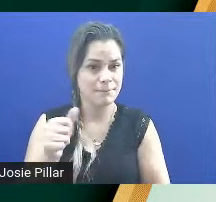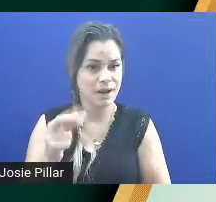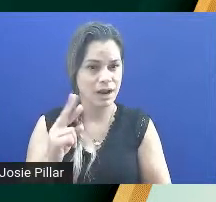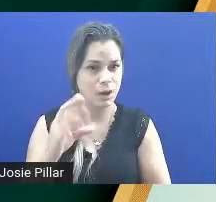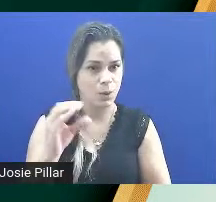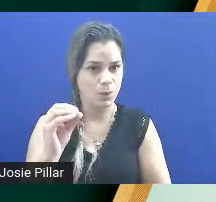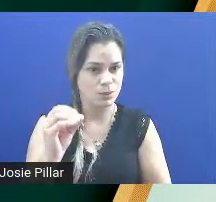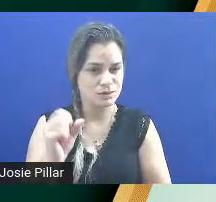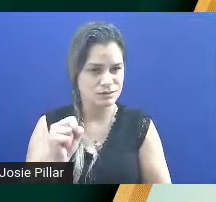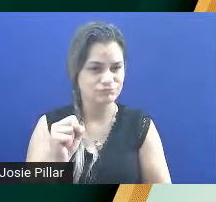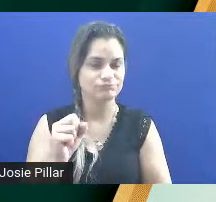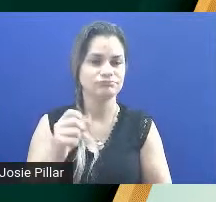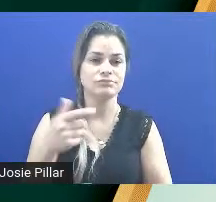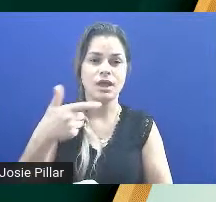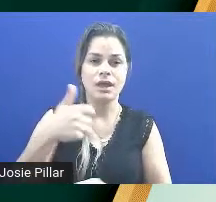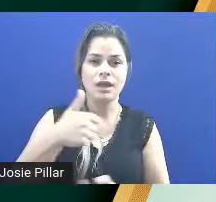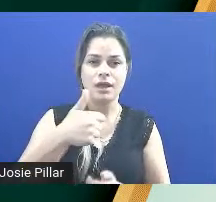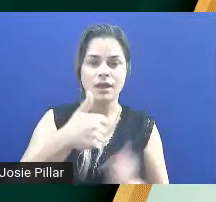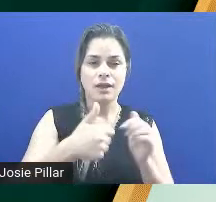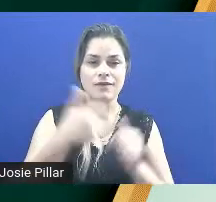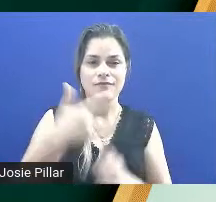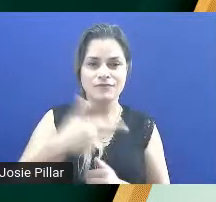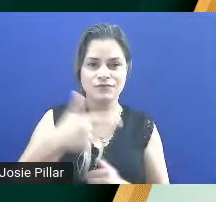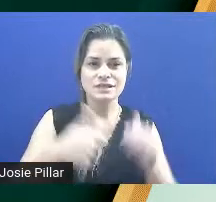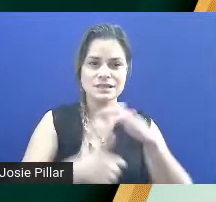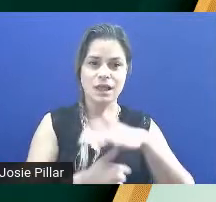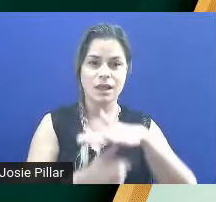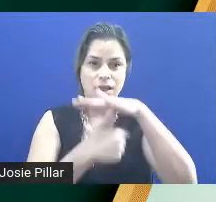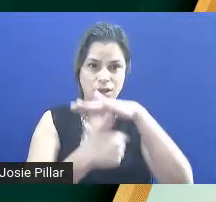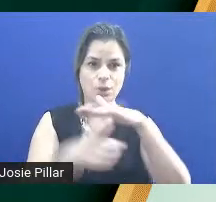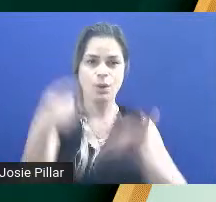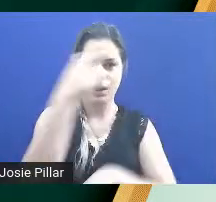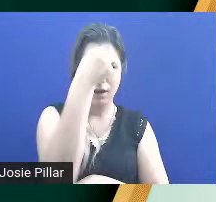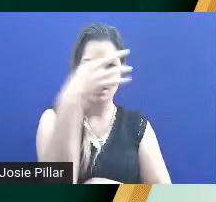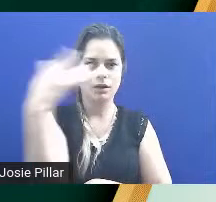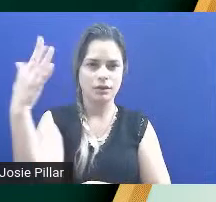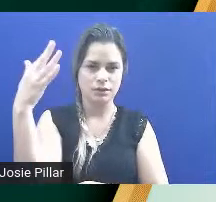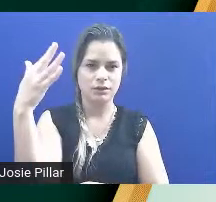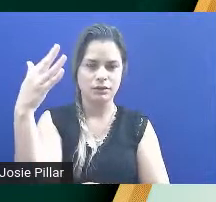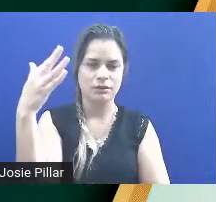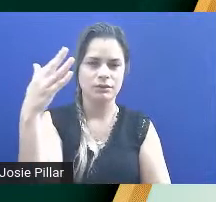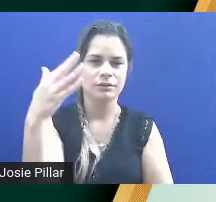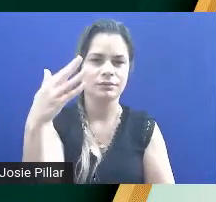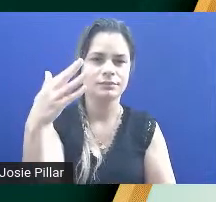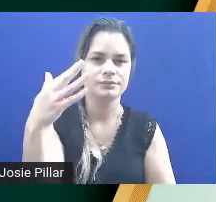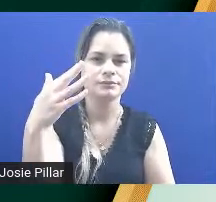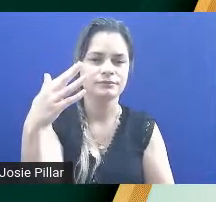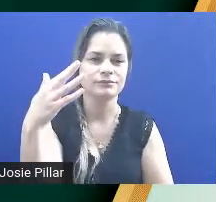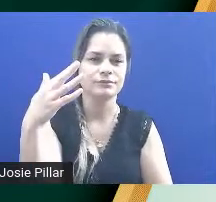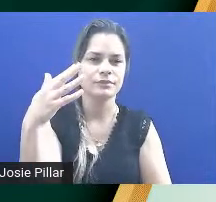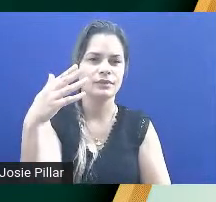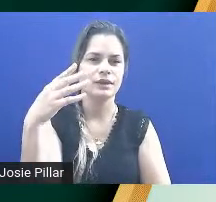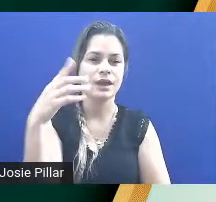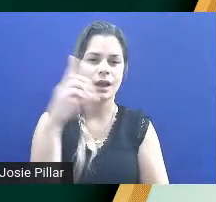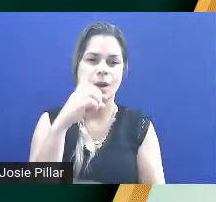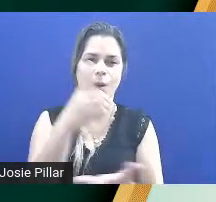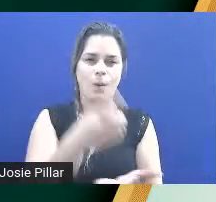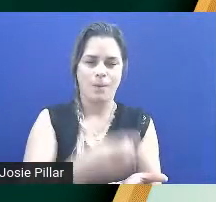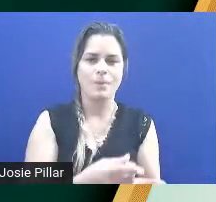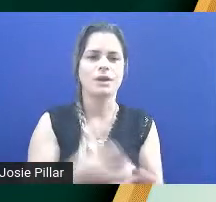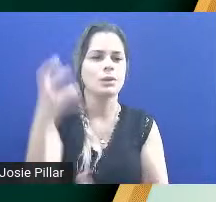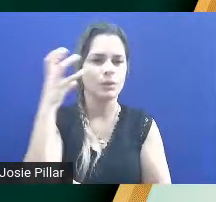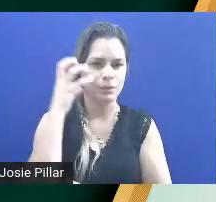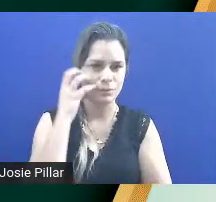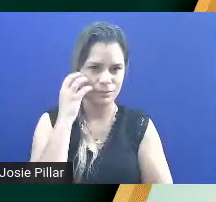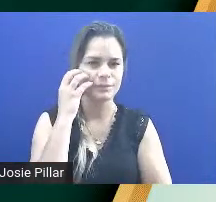Queiroz, vice-reitor da Universidade Federal do Pampa, por delegação do magnífico reitor, professor Robelaine Ribeiro